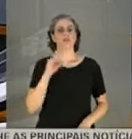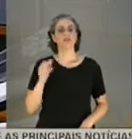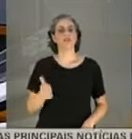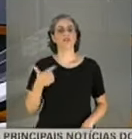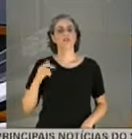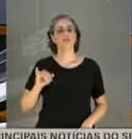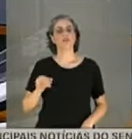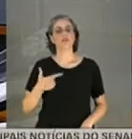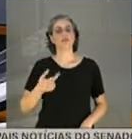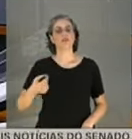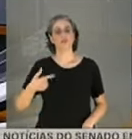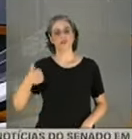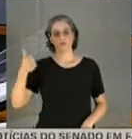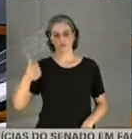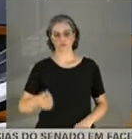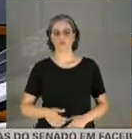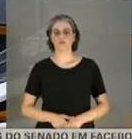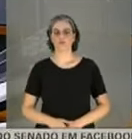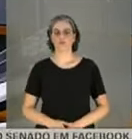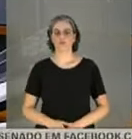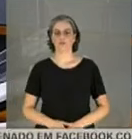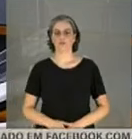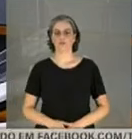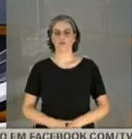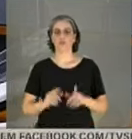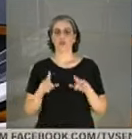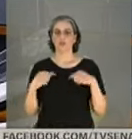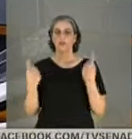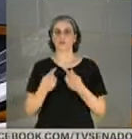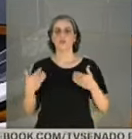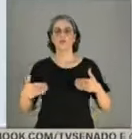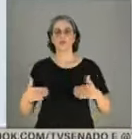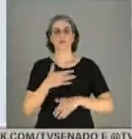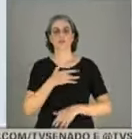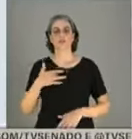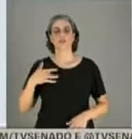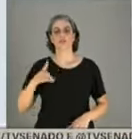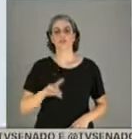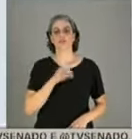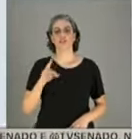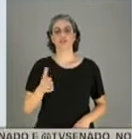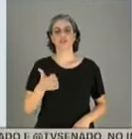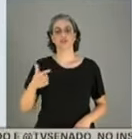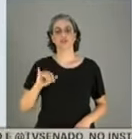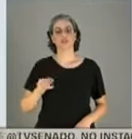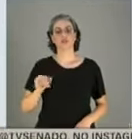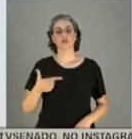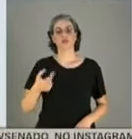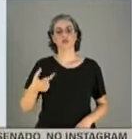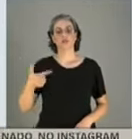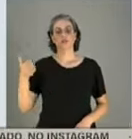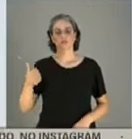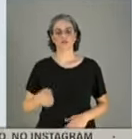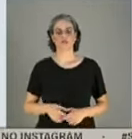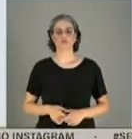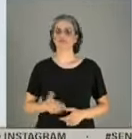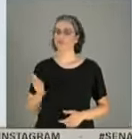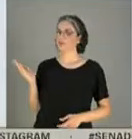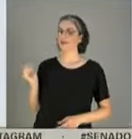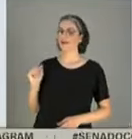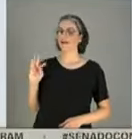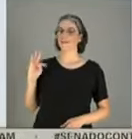de janeiro de 2021. Vamos lá, ata. Reunião do Ministério da Saúde, dia 12 de janeiro de 2021. Aí está a